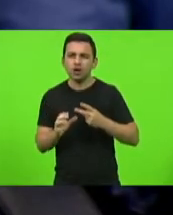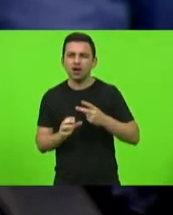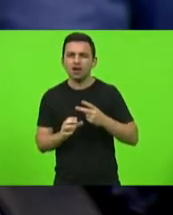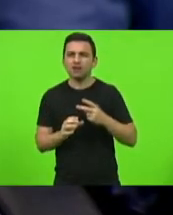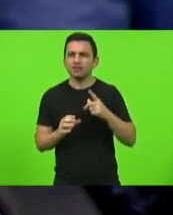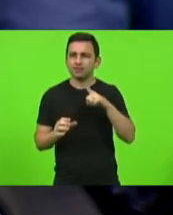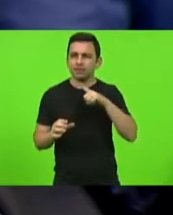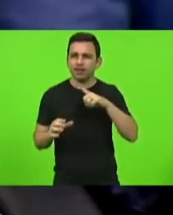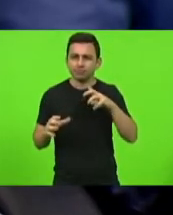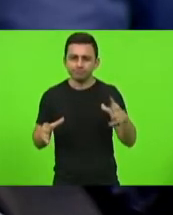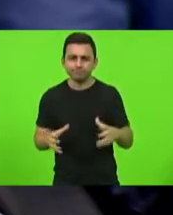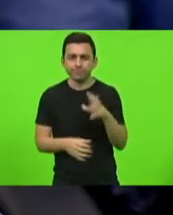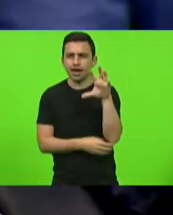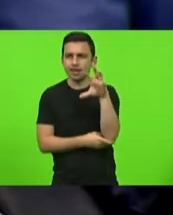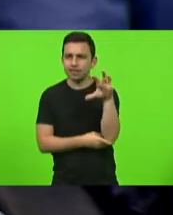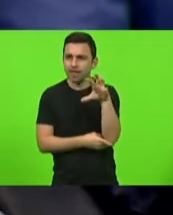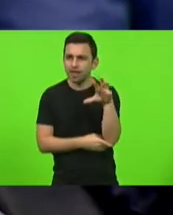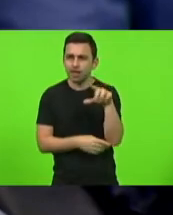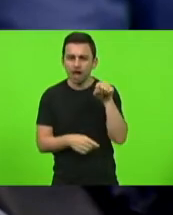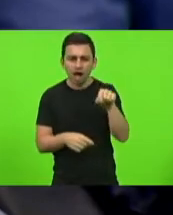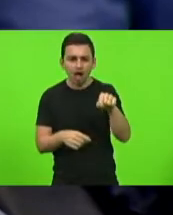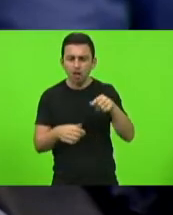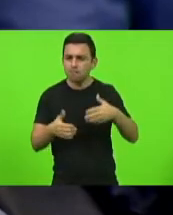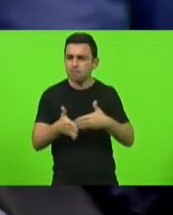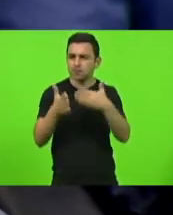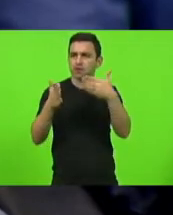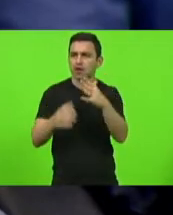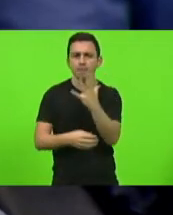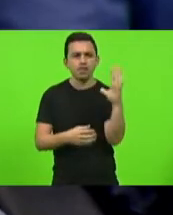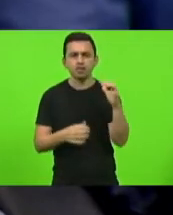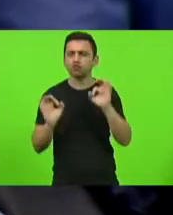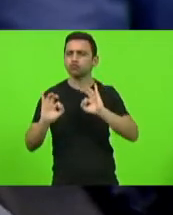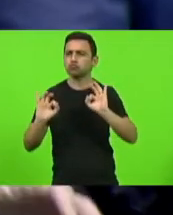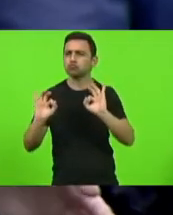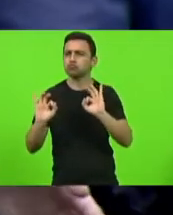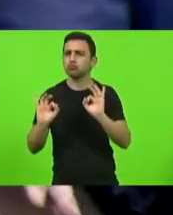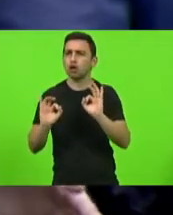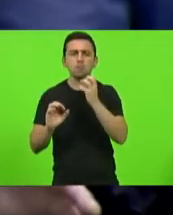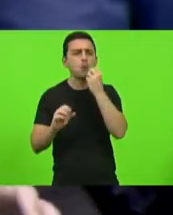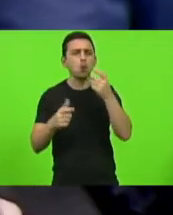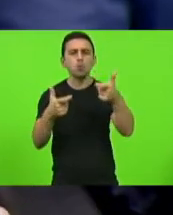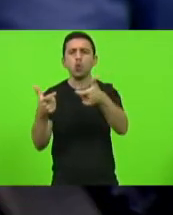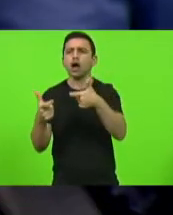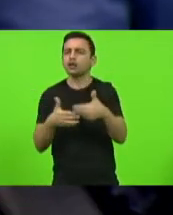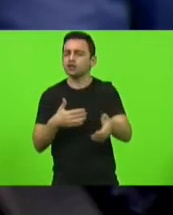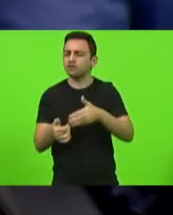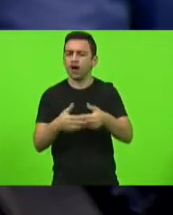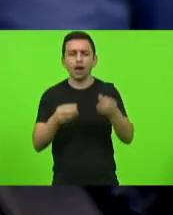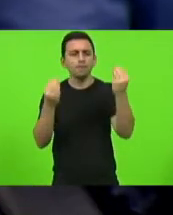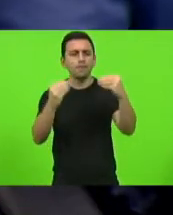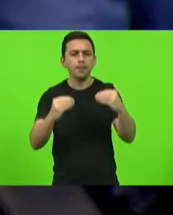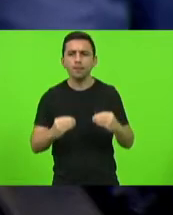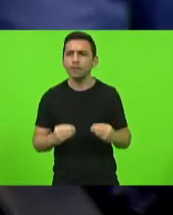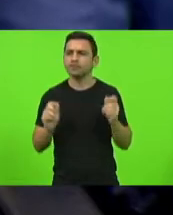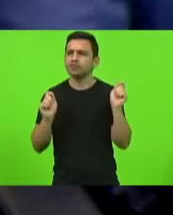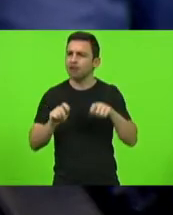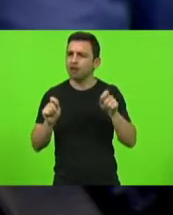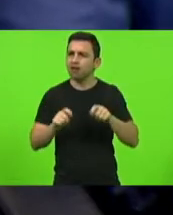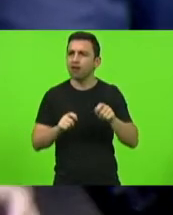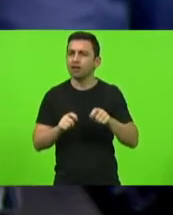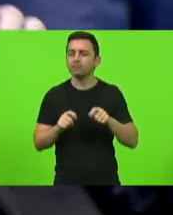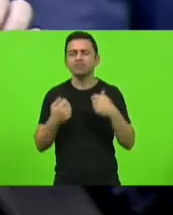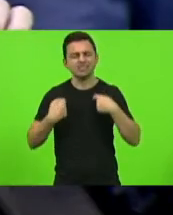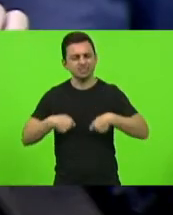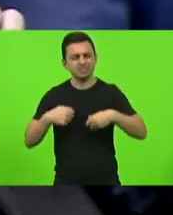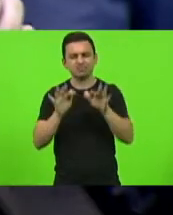impacto ambiental nenhum. São antenas que são adaptadas em qualquer edifício, são antenas pequenas, e nós temos que simplificar.